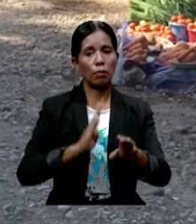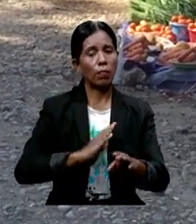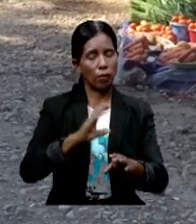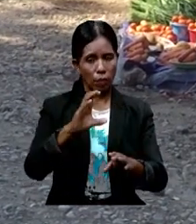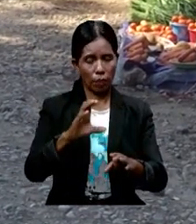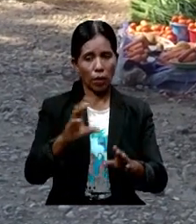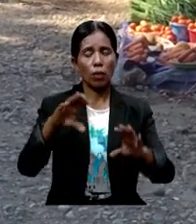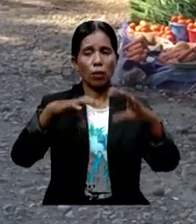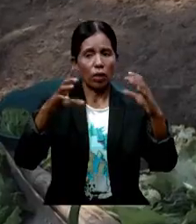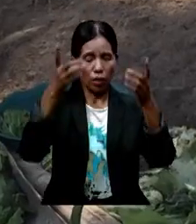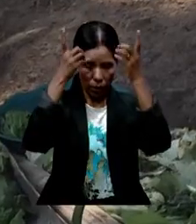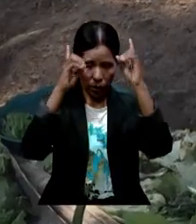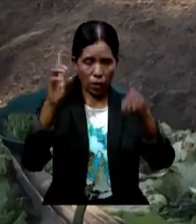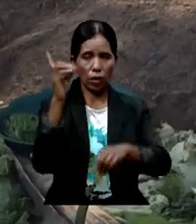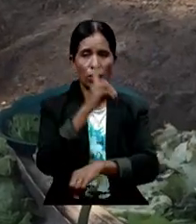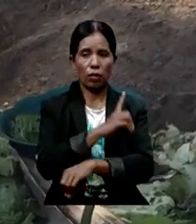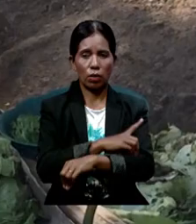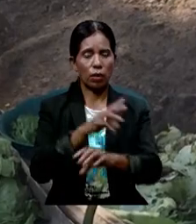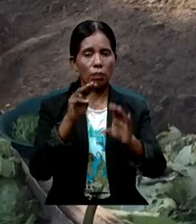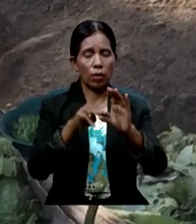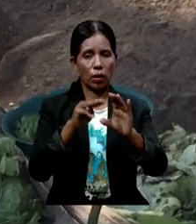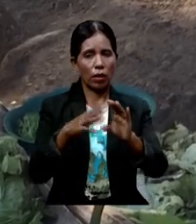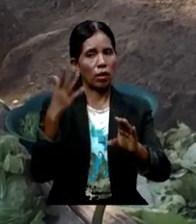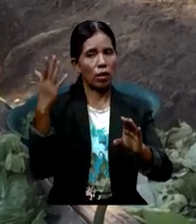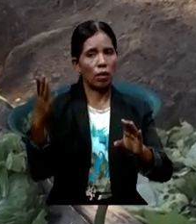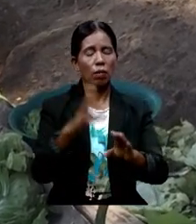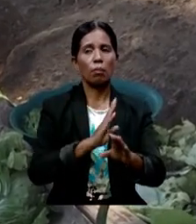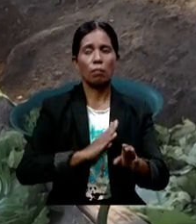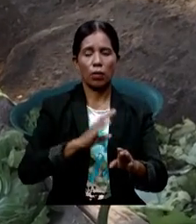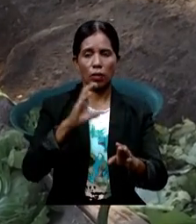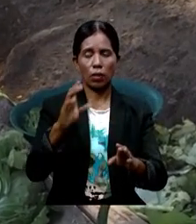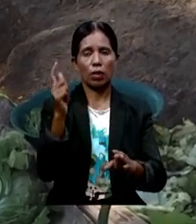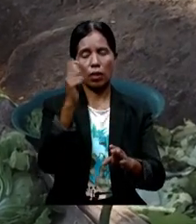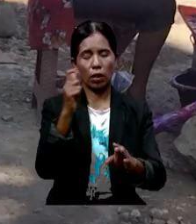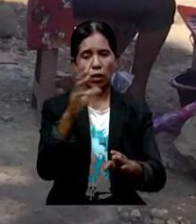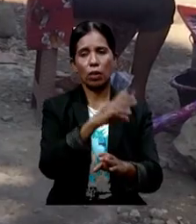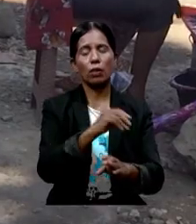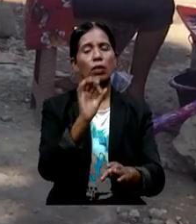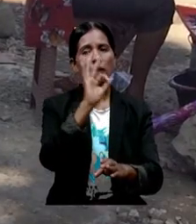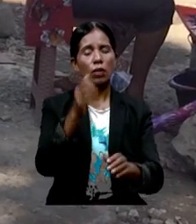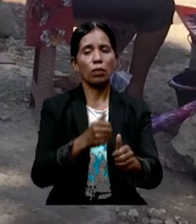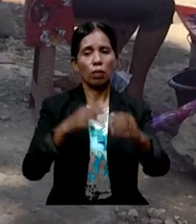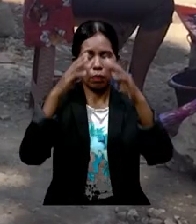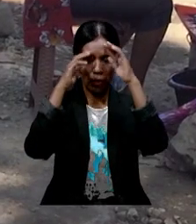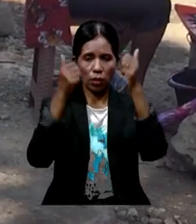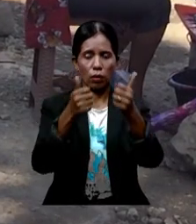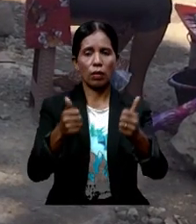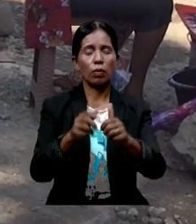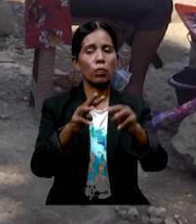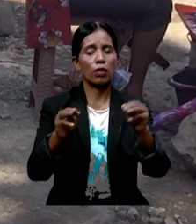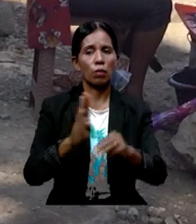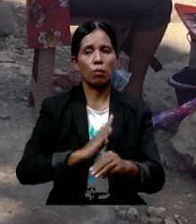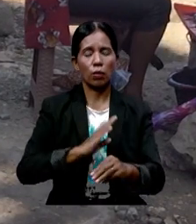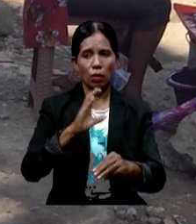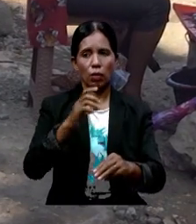Idané decidiu na Katak Lorong Bazar e a Mercado Tradicional Vila Nova Baucau, Macterça no Sexta, tuir presidente da autoridade do município Baucau, Veneranda